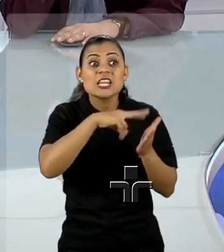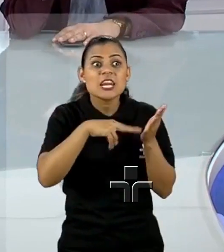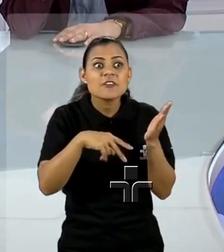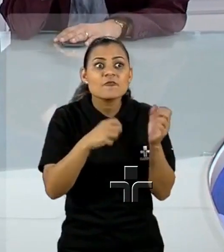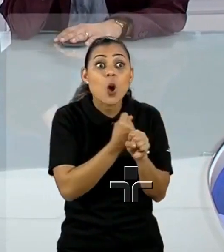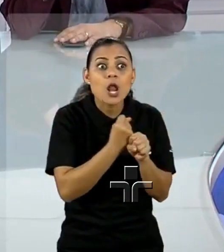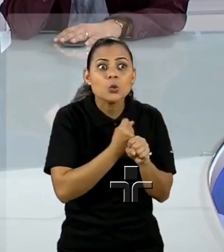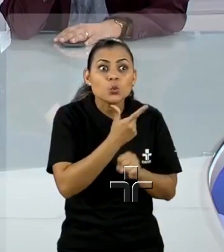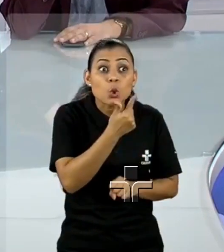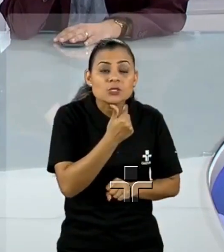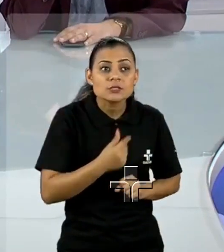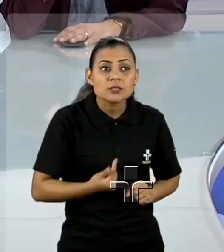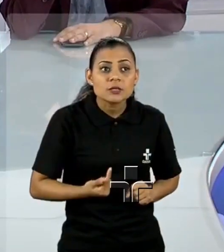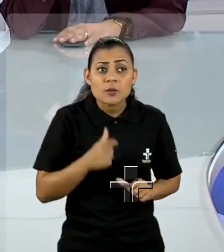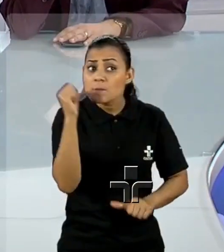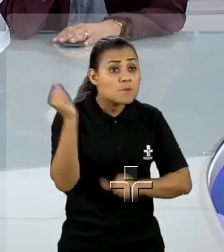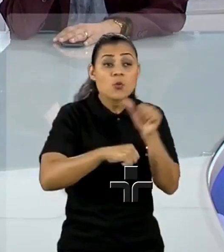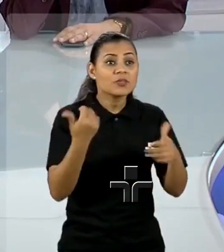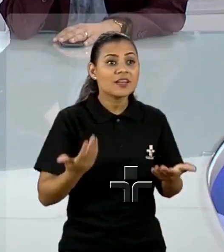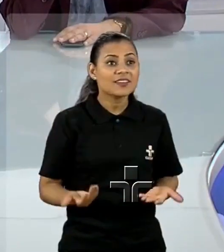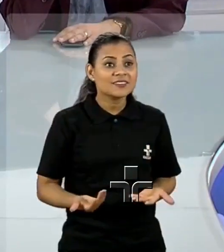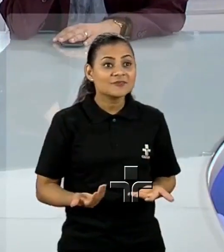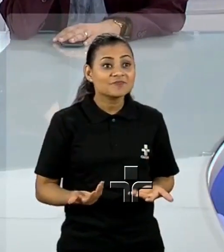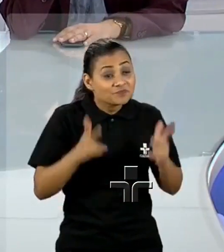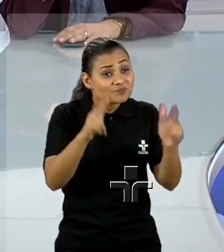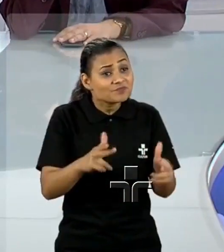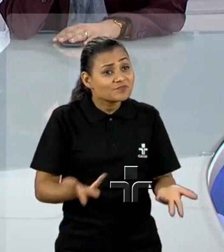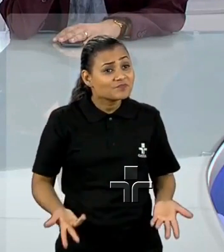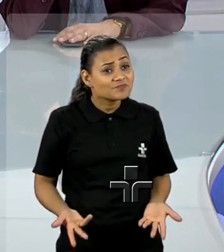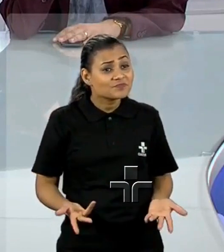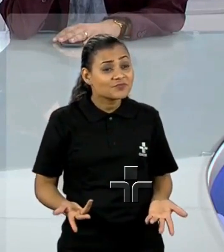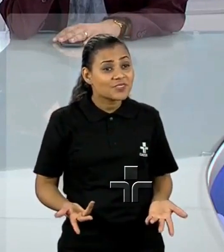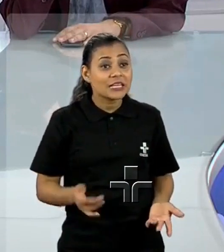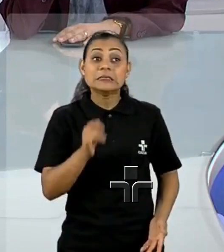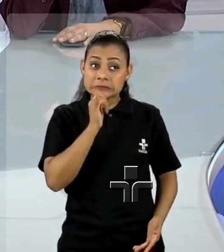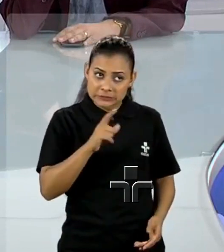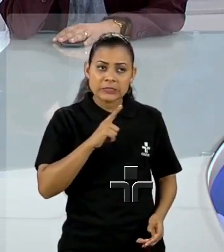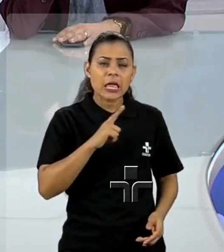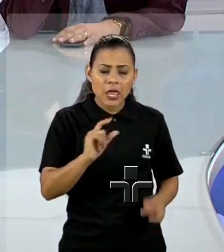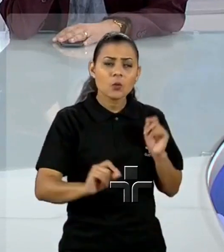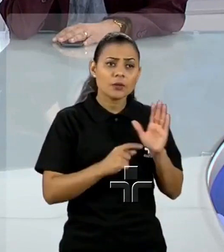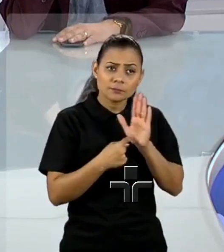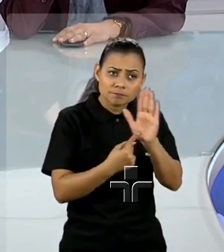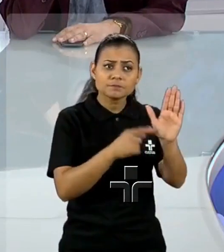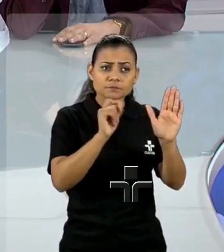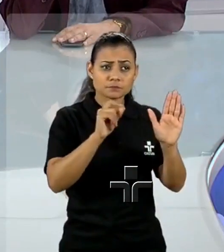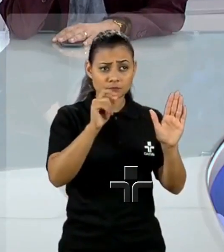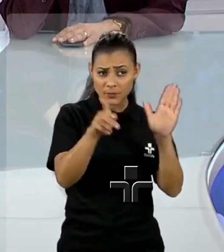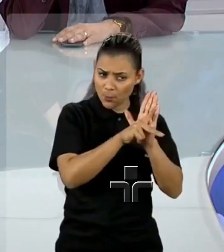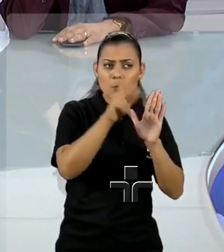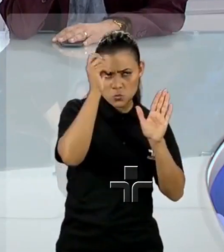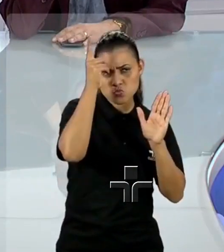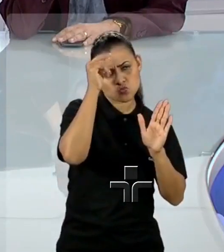ano, né, você muda radicalmente. Então, tem um fator aqui, né, da questão da cultura,